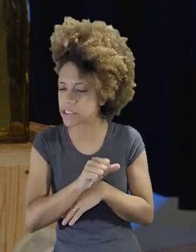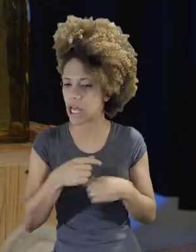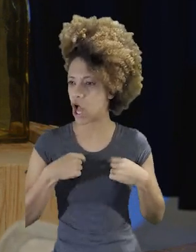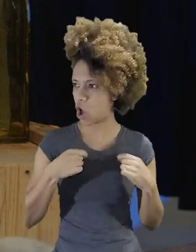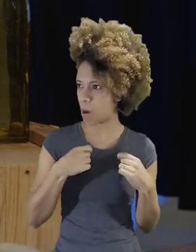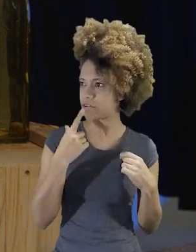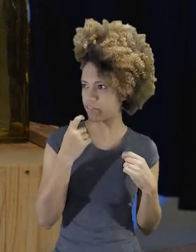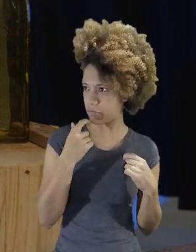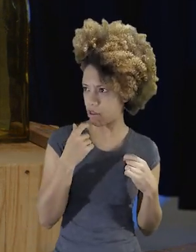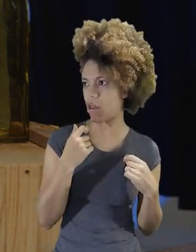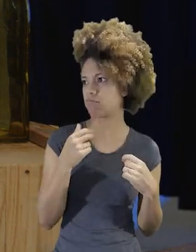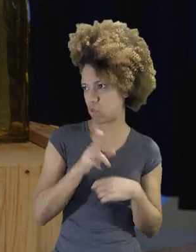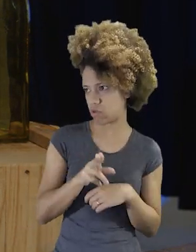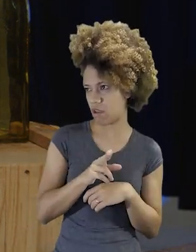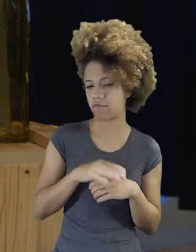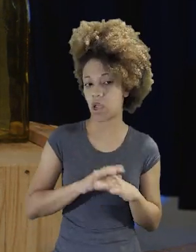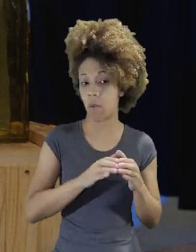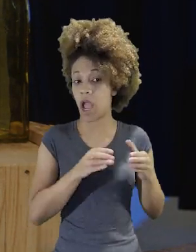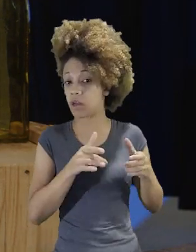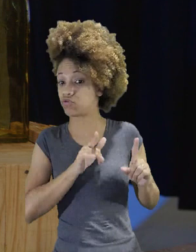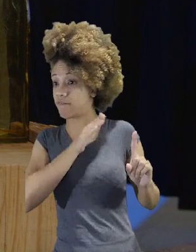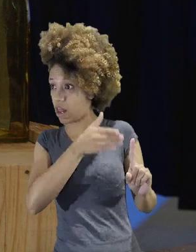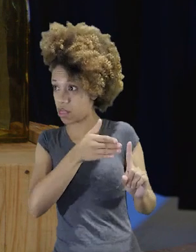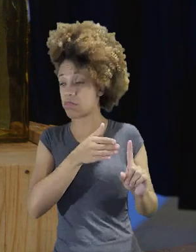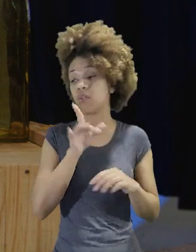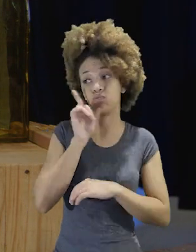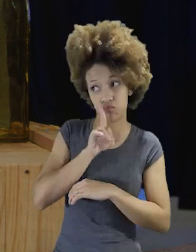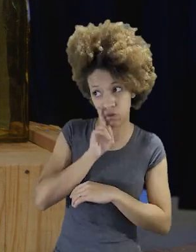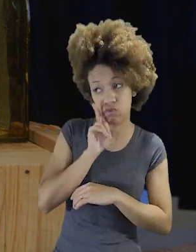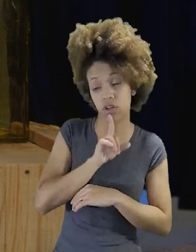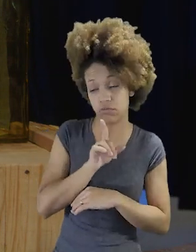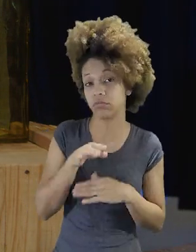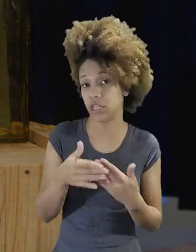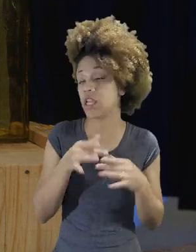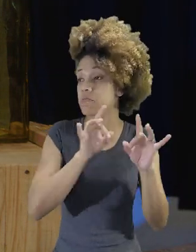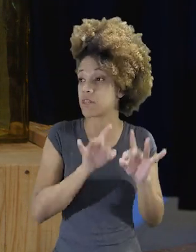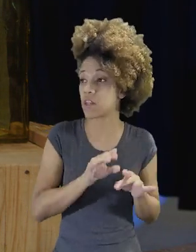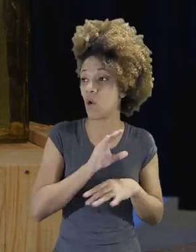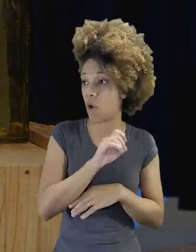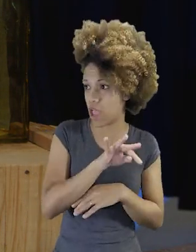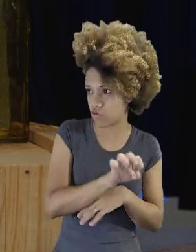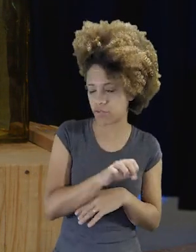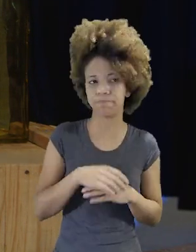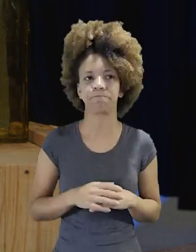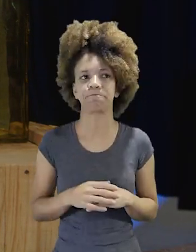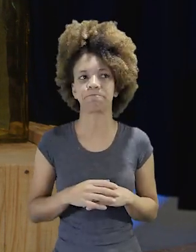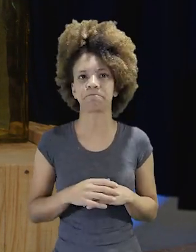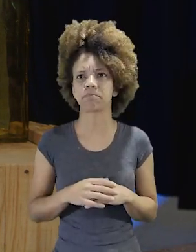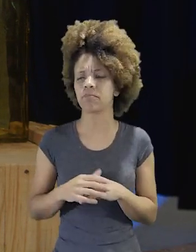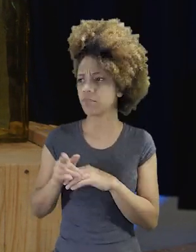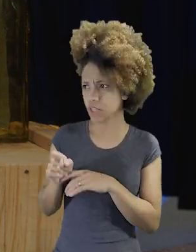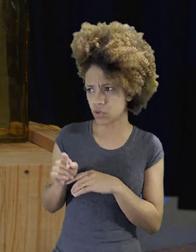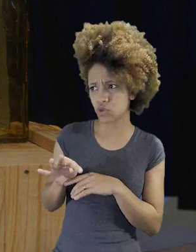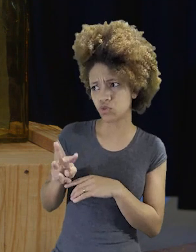bloods né cara aqueles que usam aquelas roupas vermelhas tal é que é uma grande bem grande é uma grande bem grande que tem nos Estados Unidos Especialmente na costa